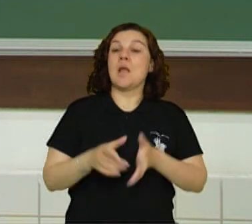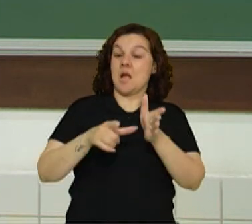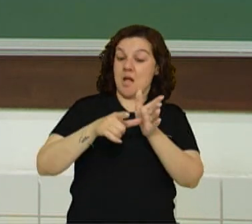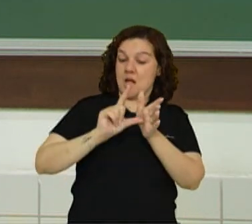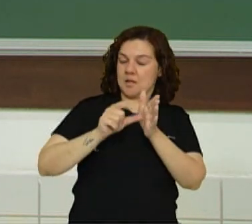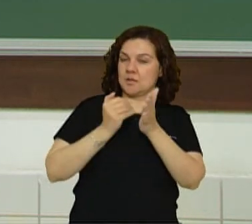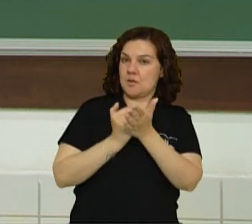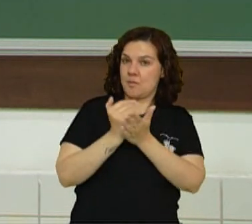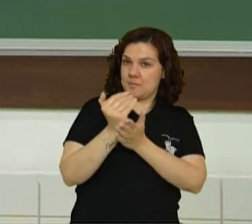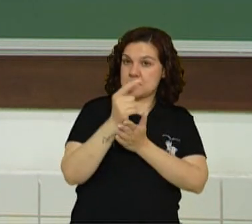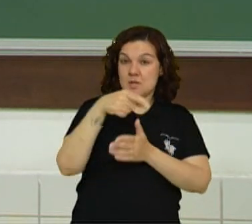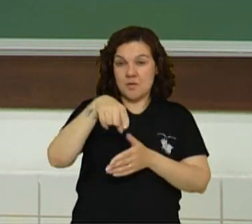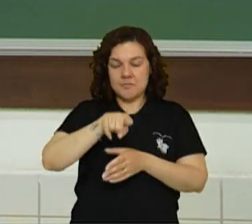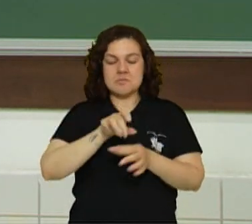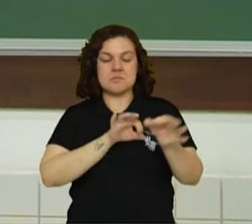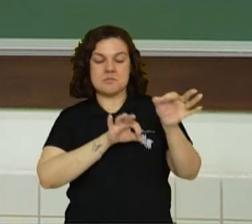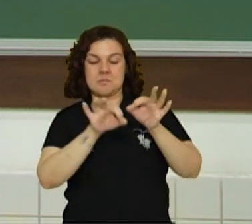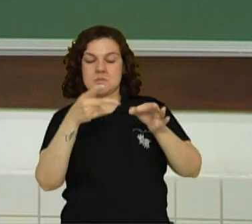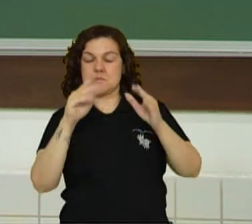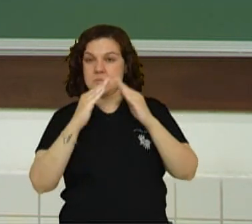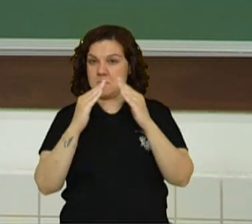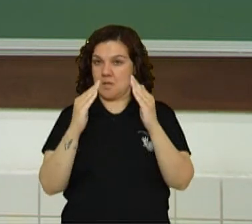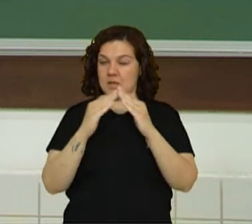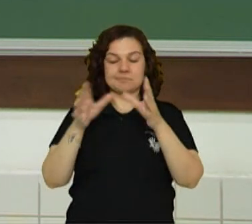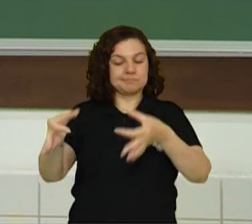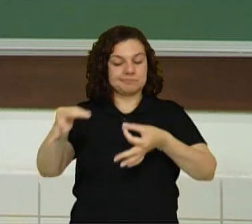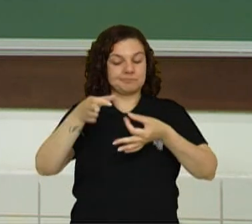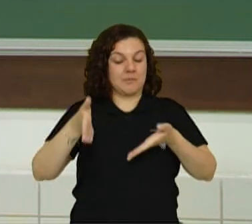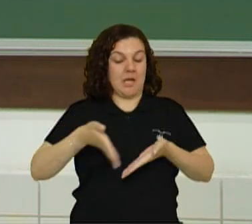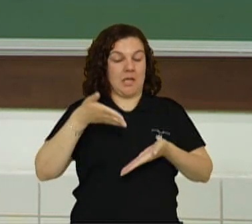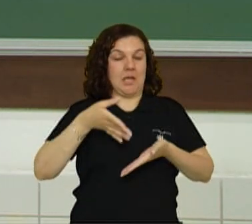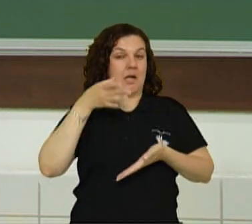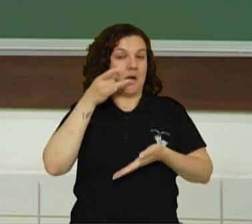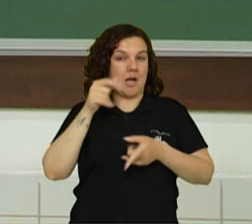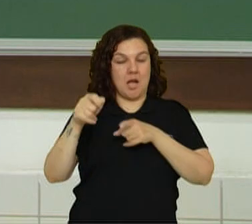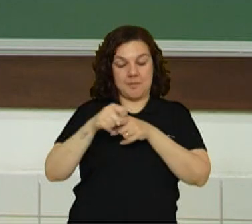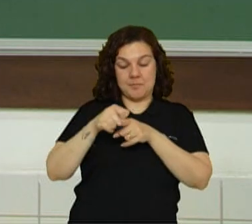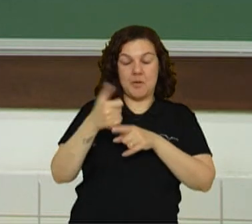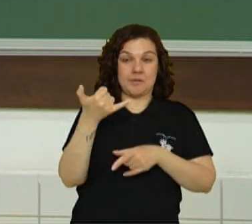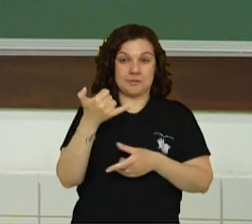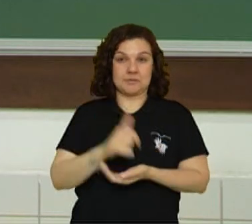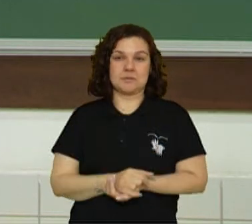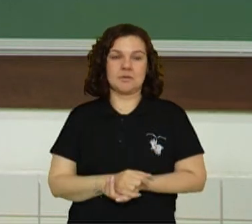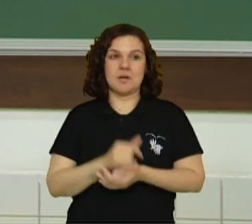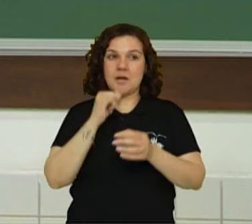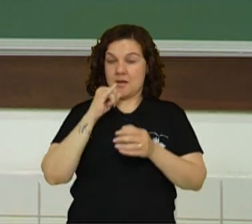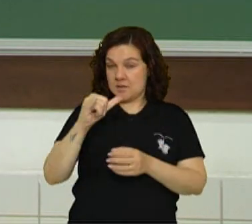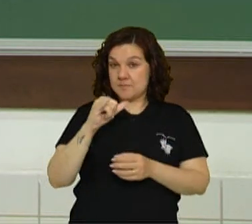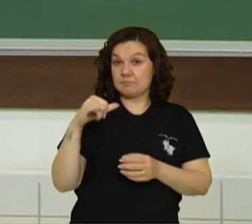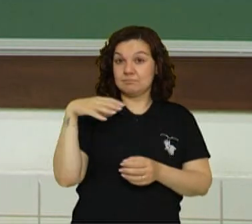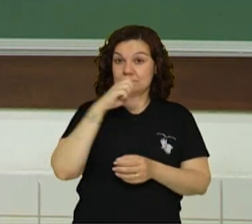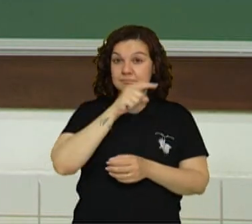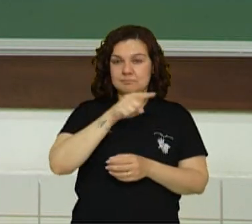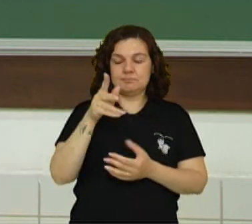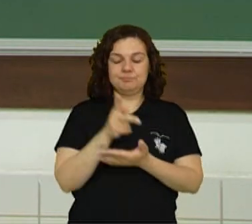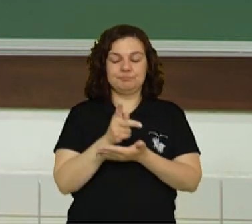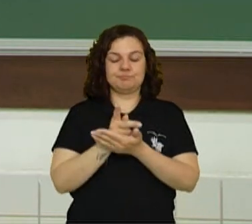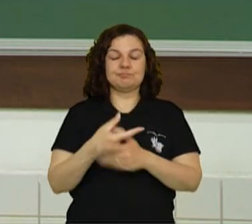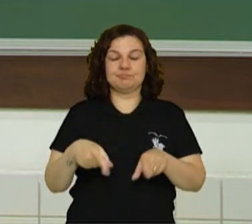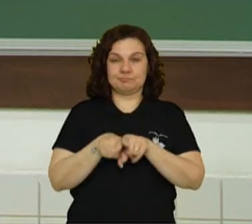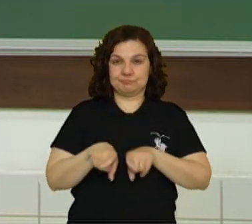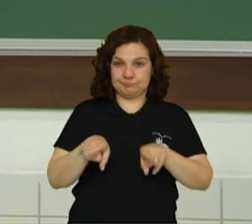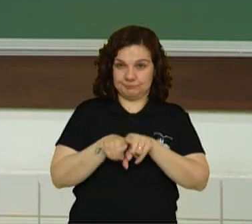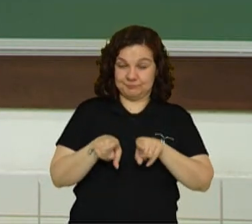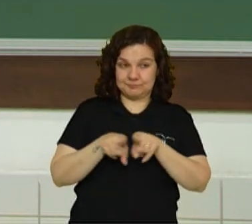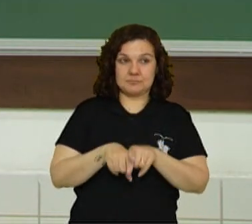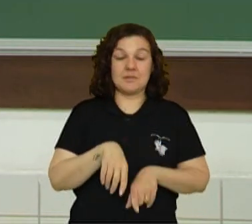Antes da gente começar, enquanto você se organiza aí direitinho, pega o seu caderno, seu lápis, sua borracha, sua caneta, aqueles lembretezinhos que sempre vale a pena